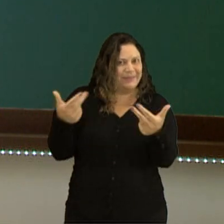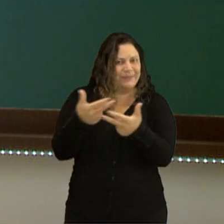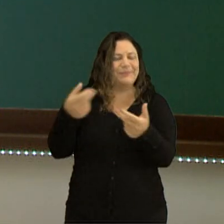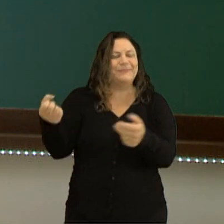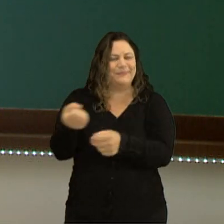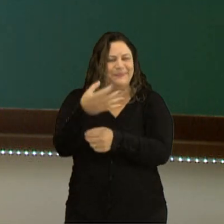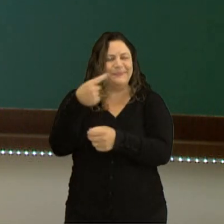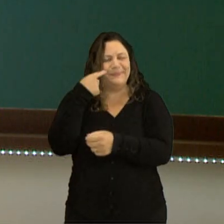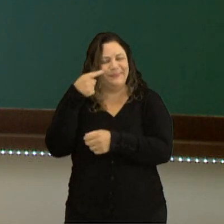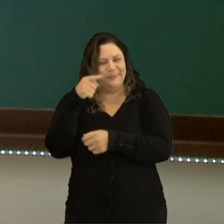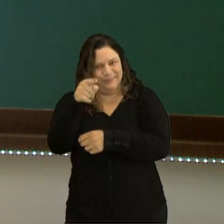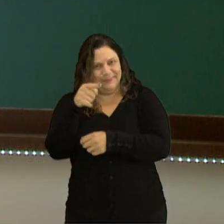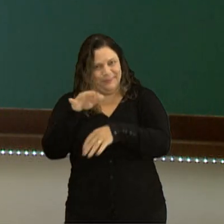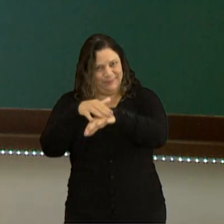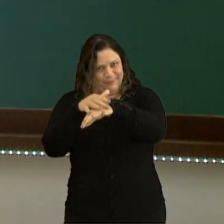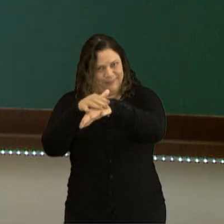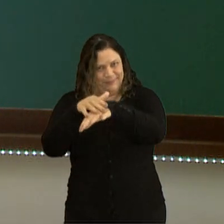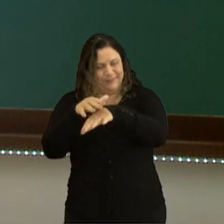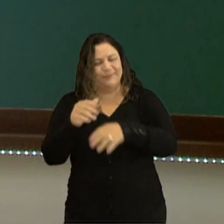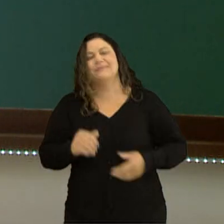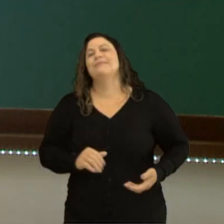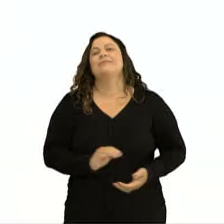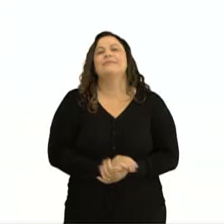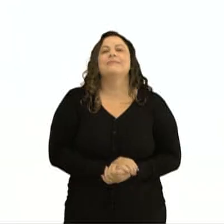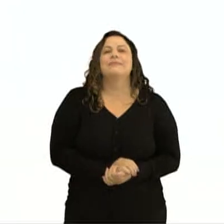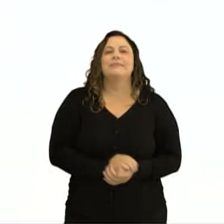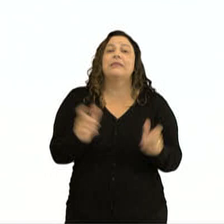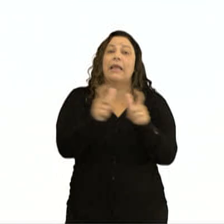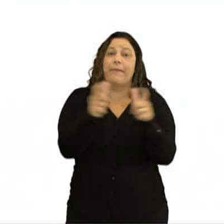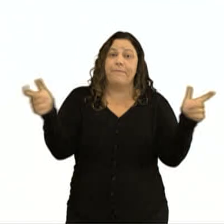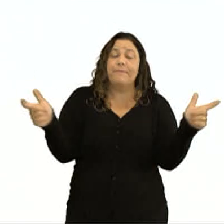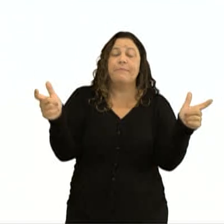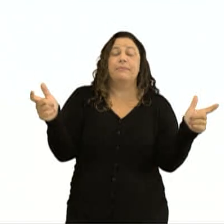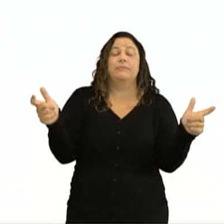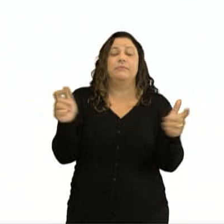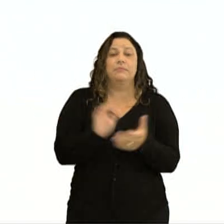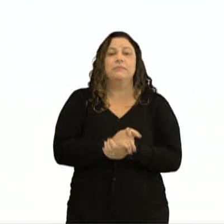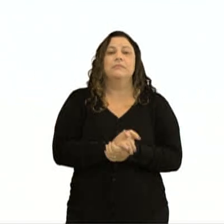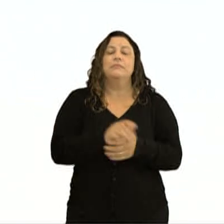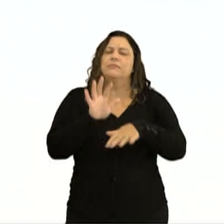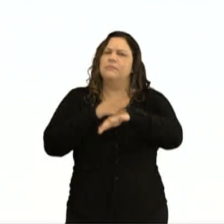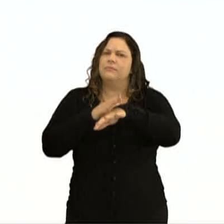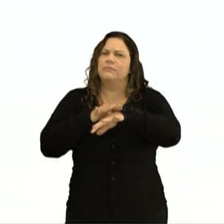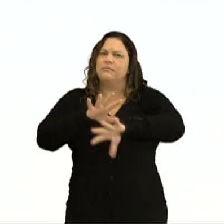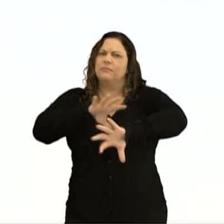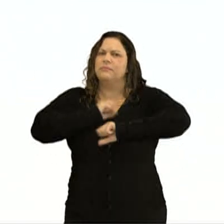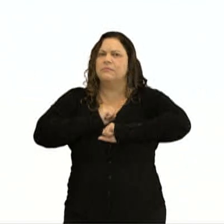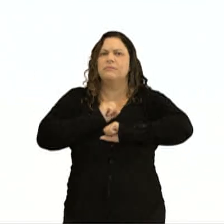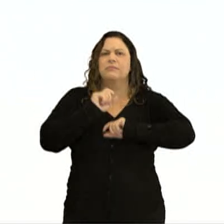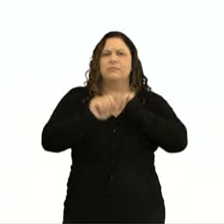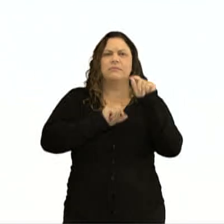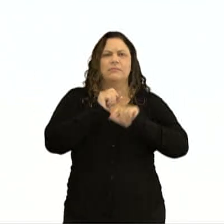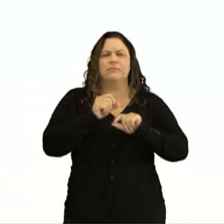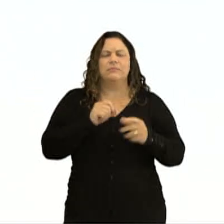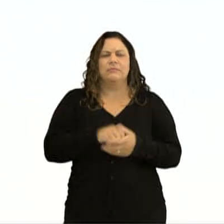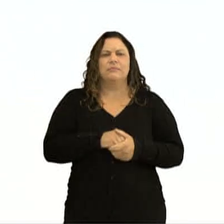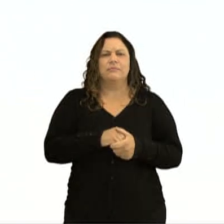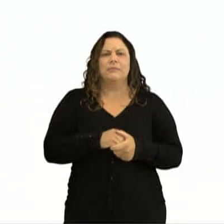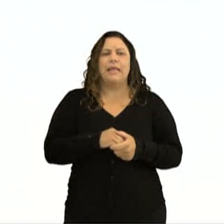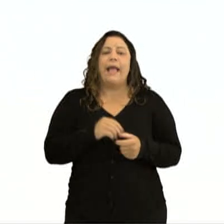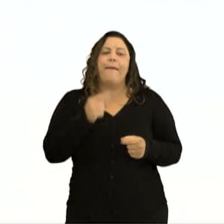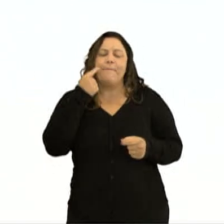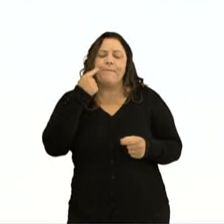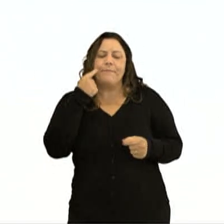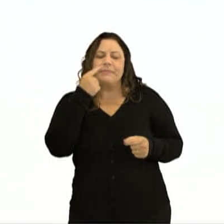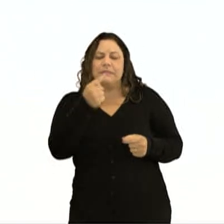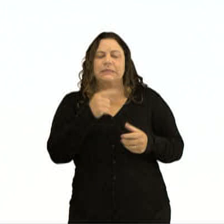essa doença para você. Na grande maioria dos casos, a doença é adquirida por meio de via oral, isto é, pela